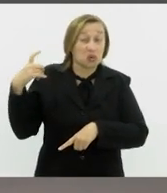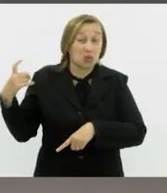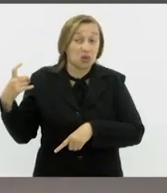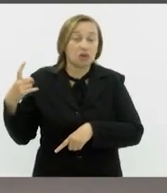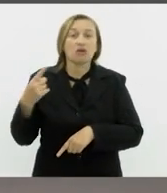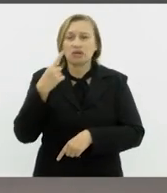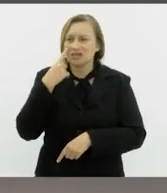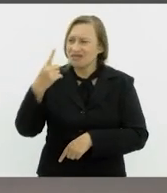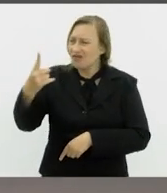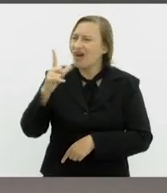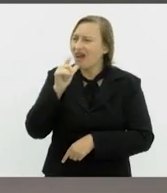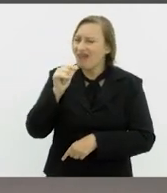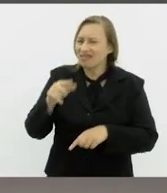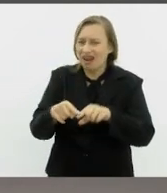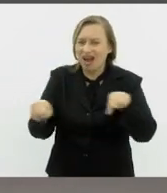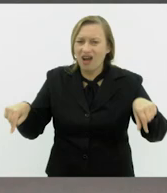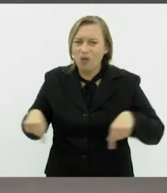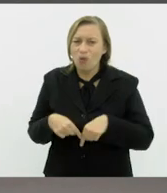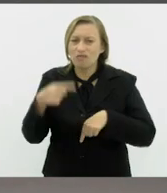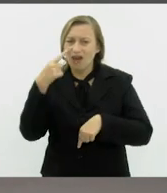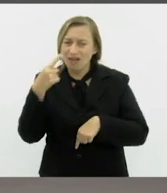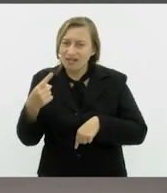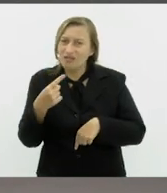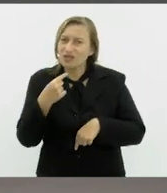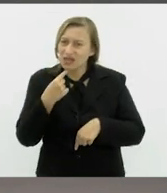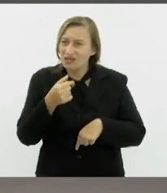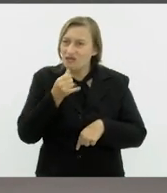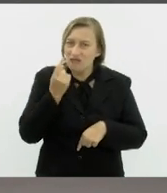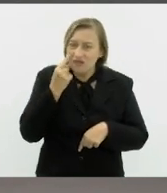na lagoa, por exemplo, você vê que